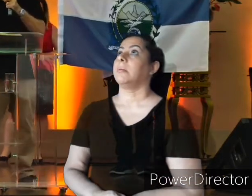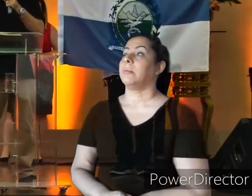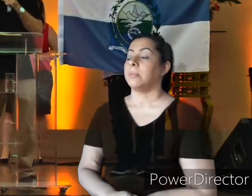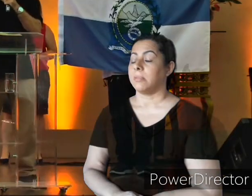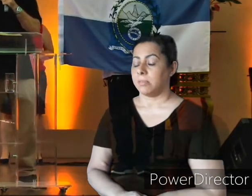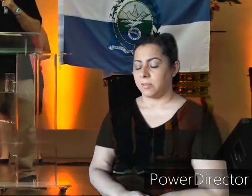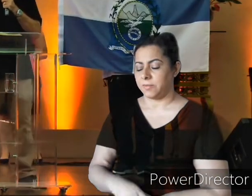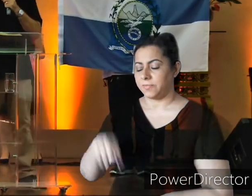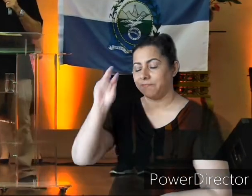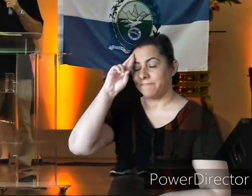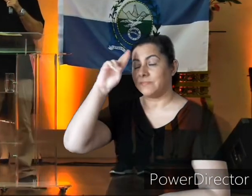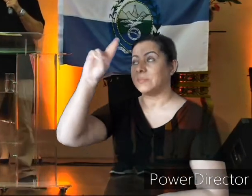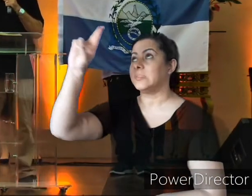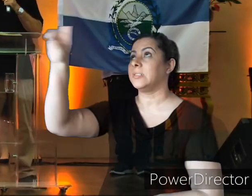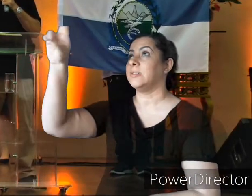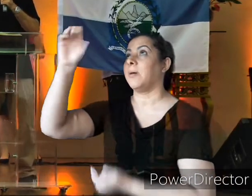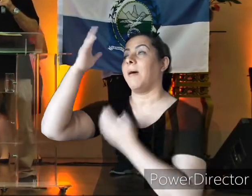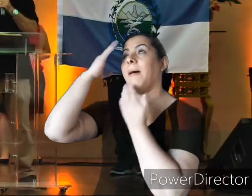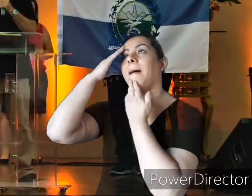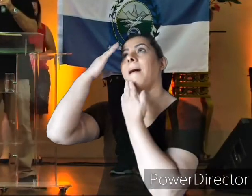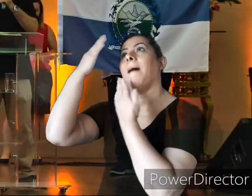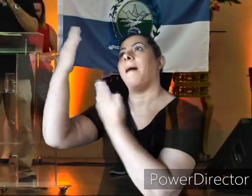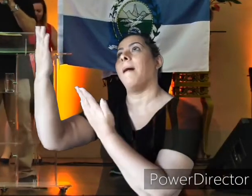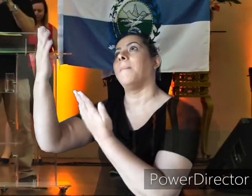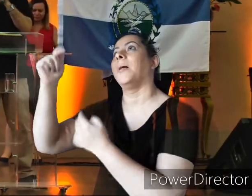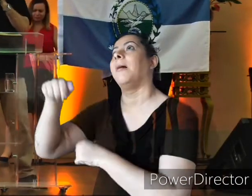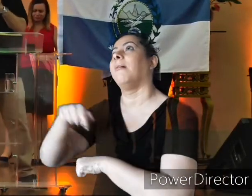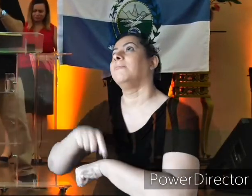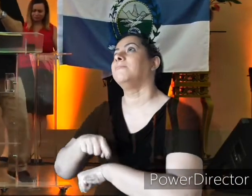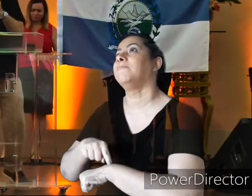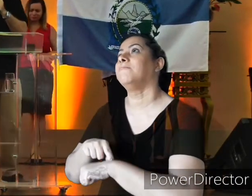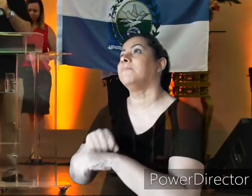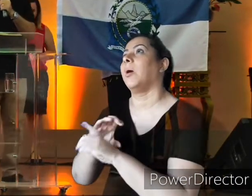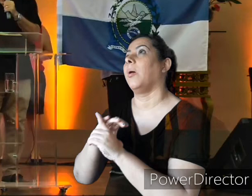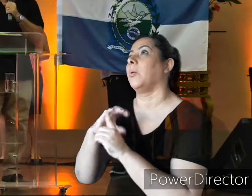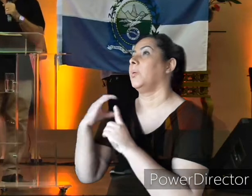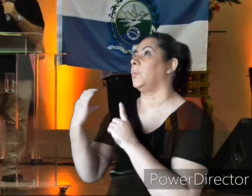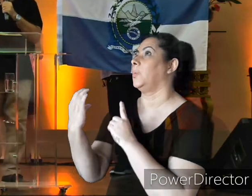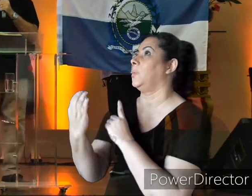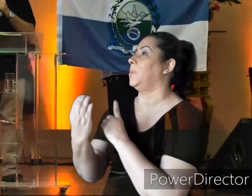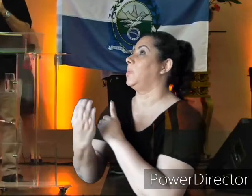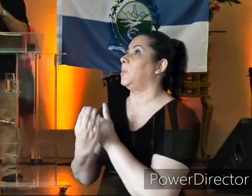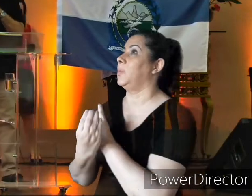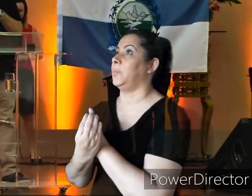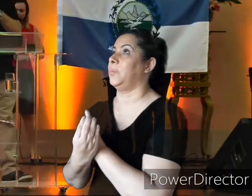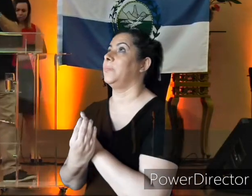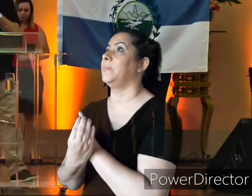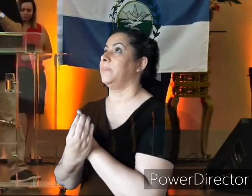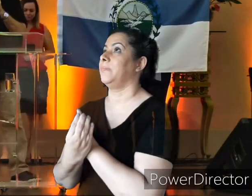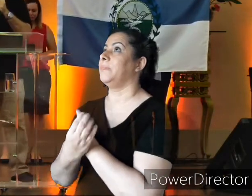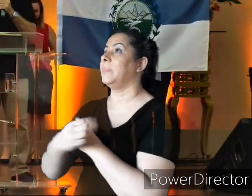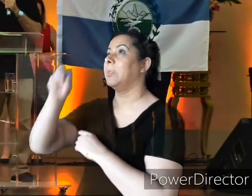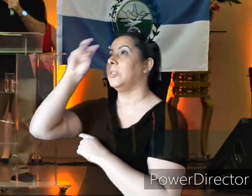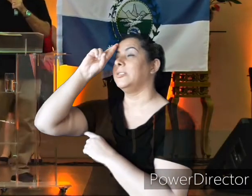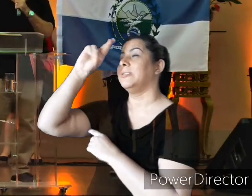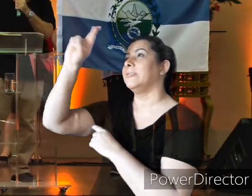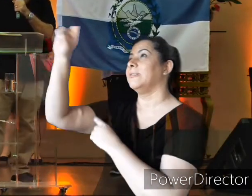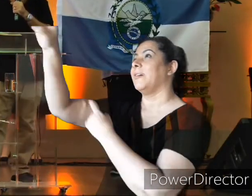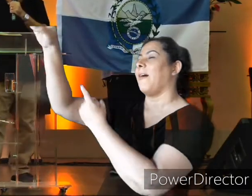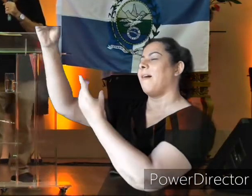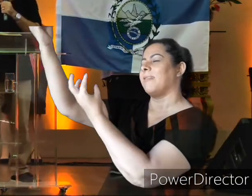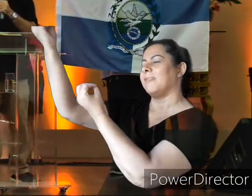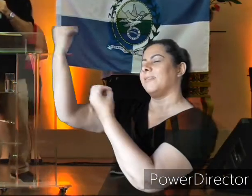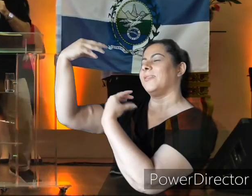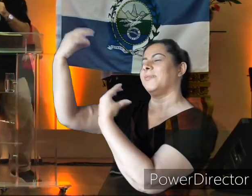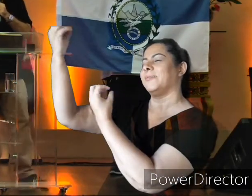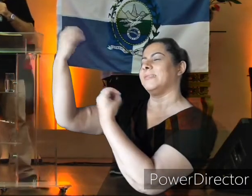nossas vidas, pelas orações que já subiram. E antes, Senhor, de encerrarmos, mais uma vez levantamos um clamor, Senhor, pelo